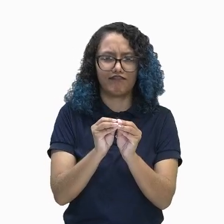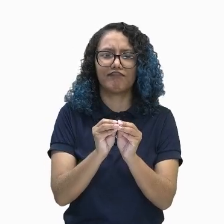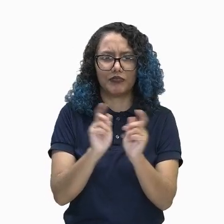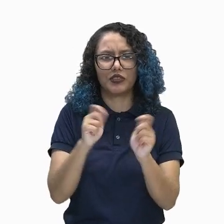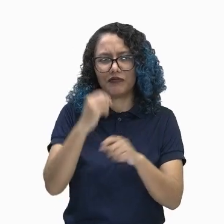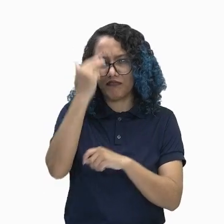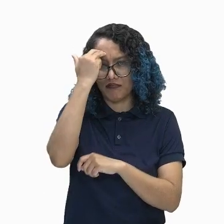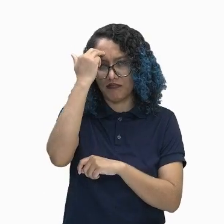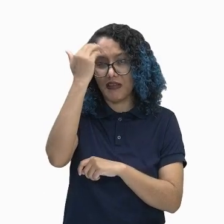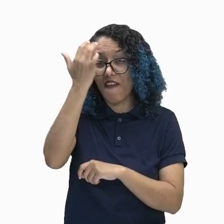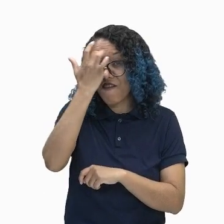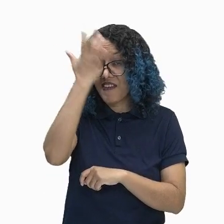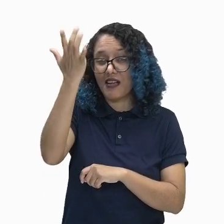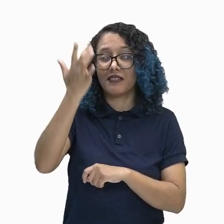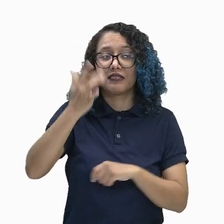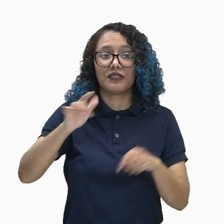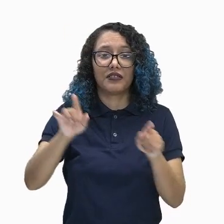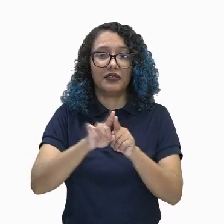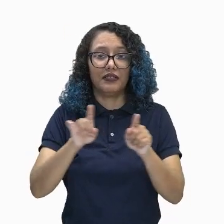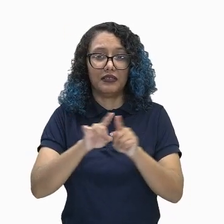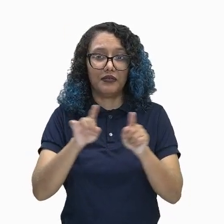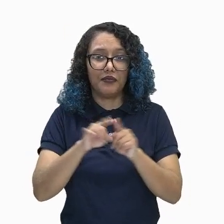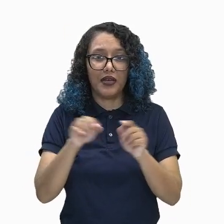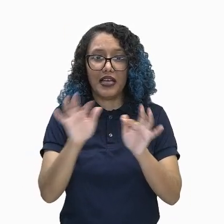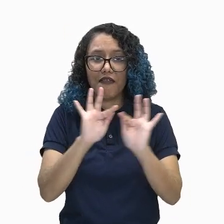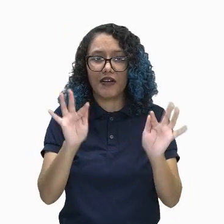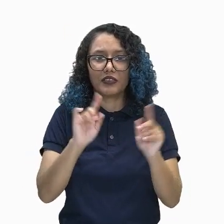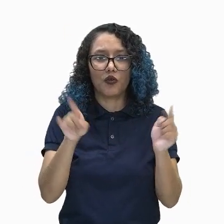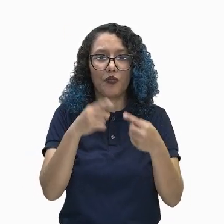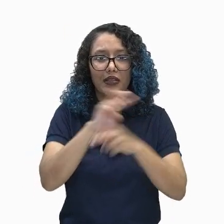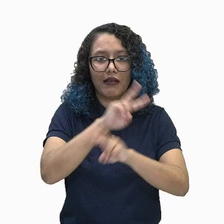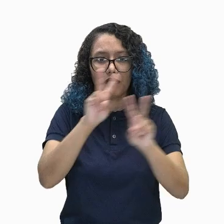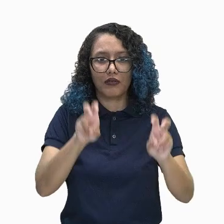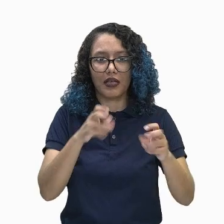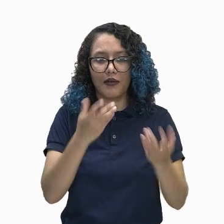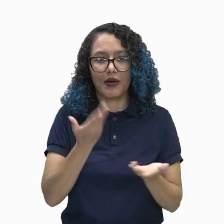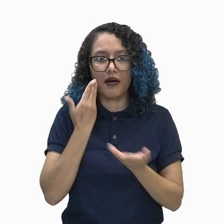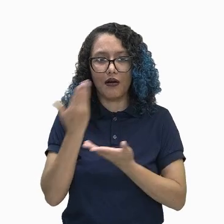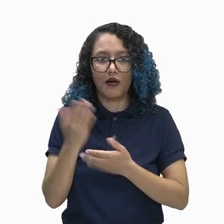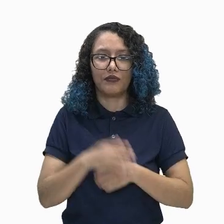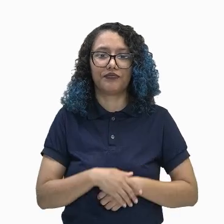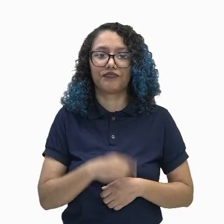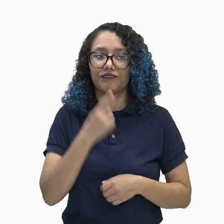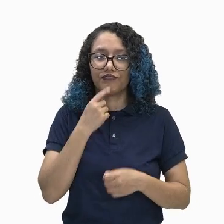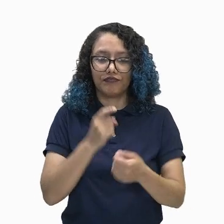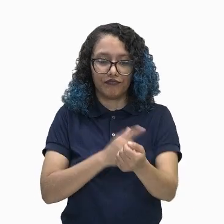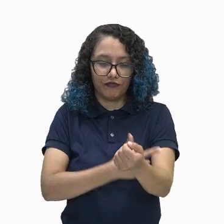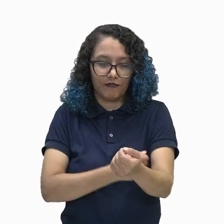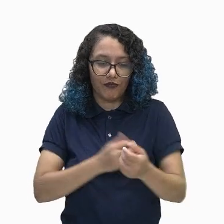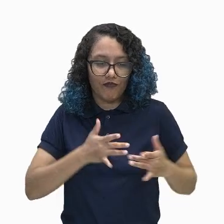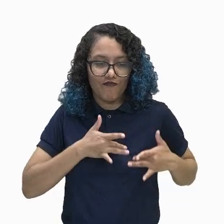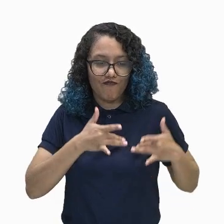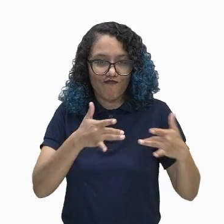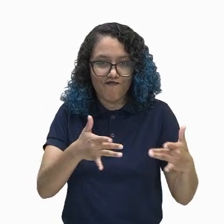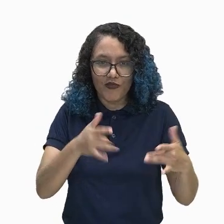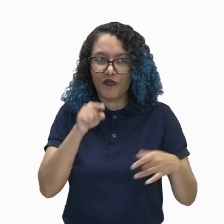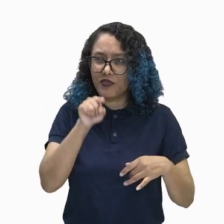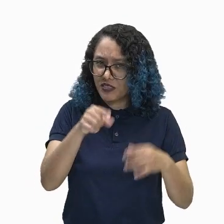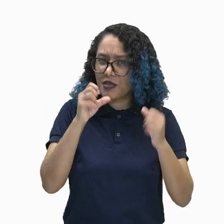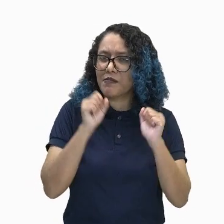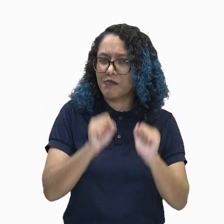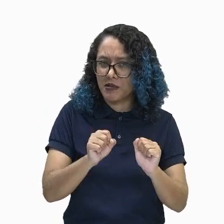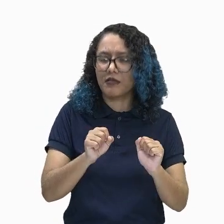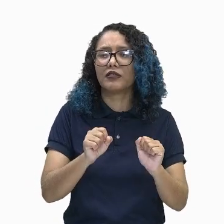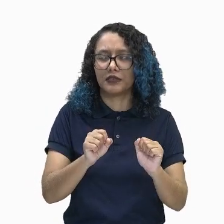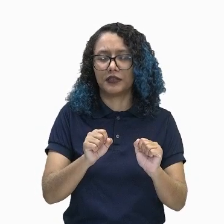esse slogan também serve como título no nosso cartaz. Observe, doe sangue, você pode. Então, perceba que é uma frase curta,